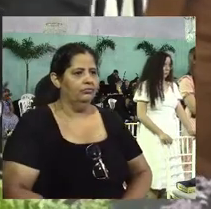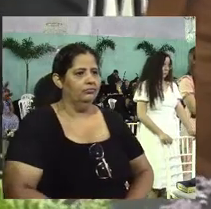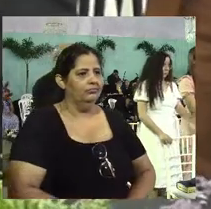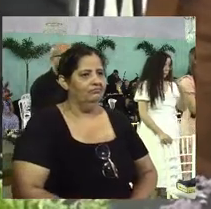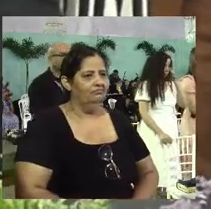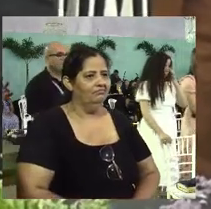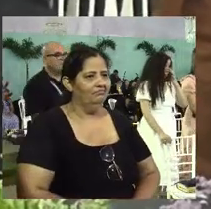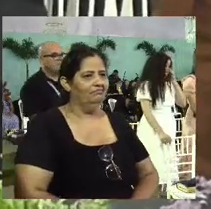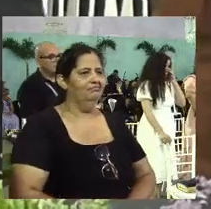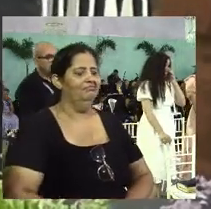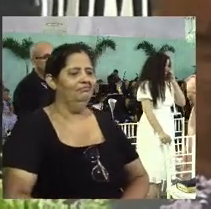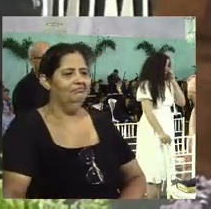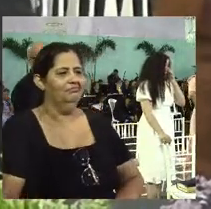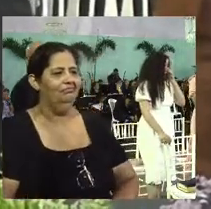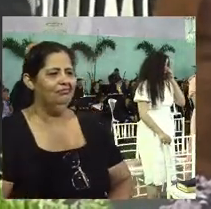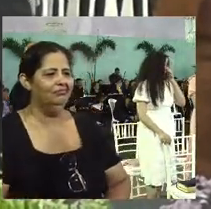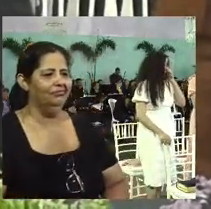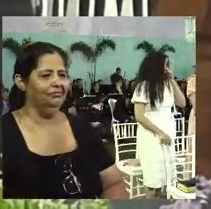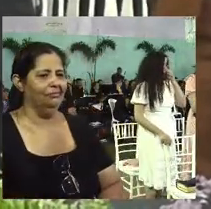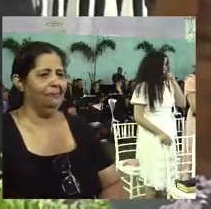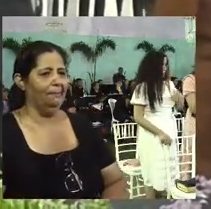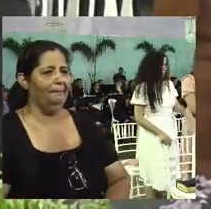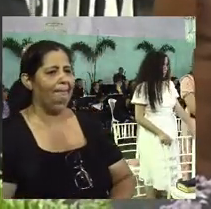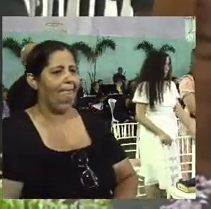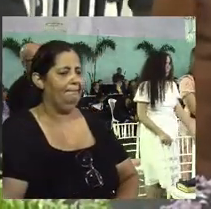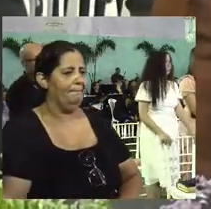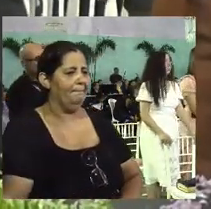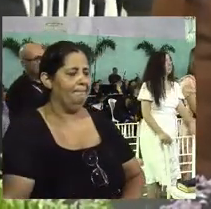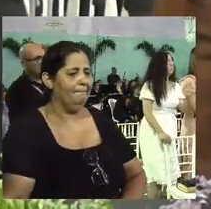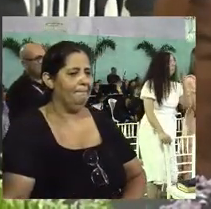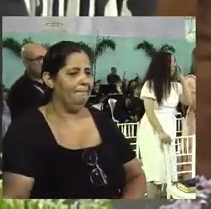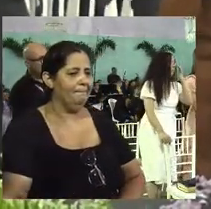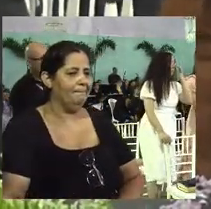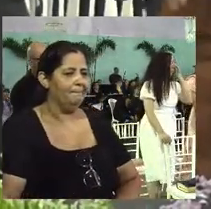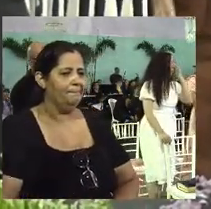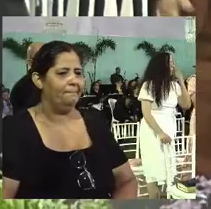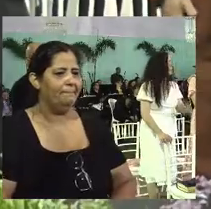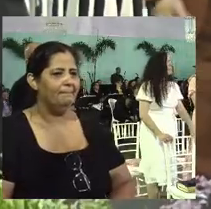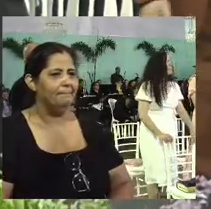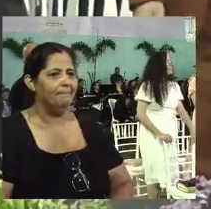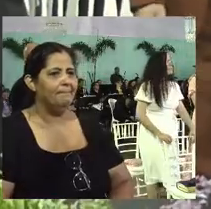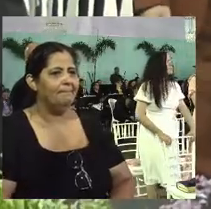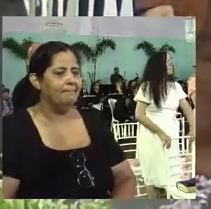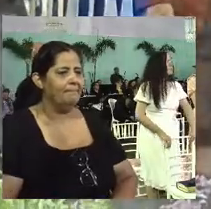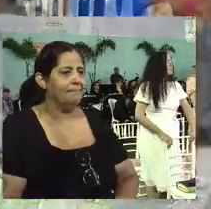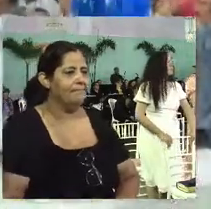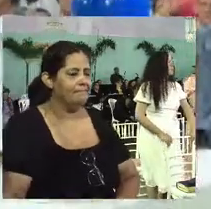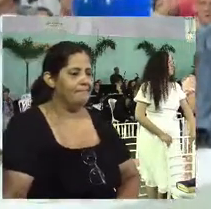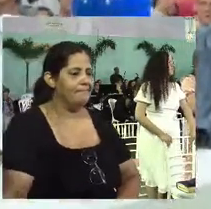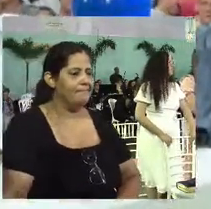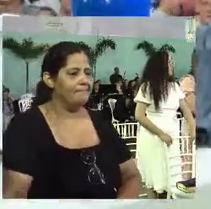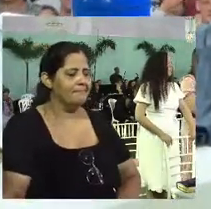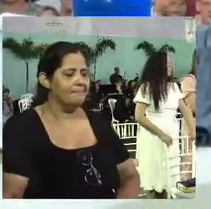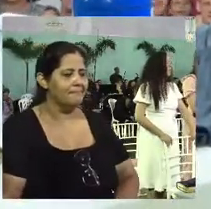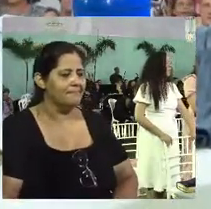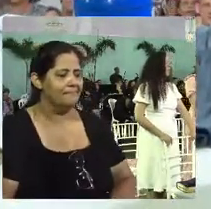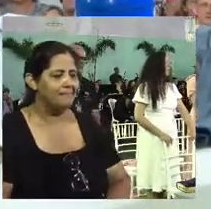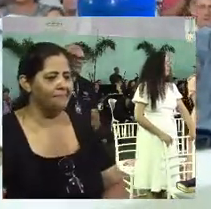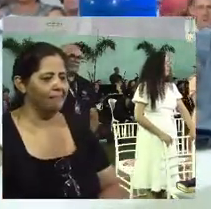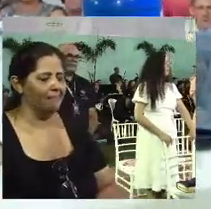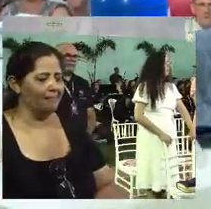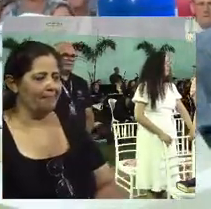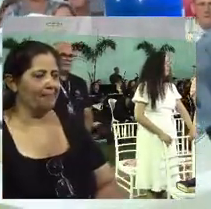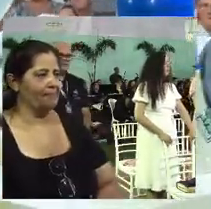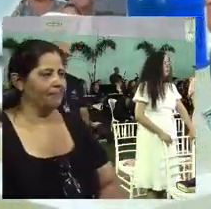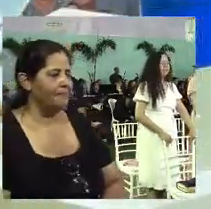meu Deus Olhe para cá olha para cá você não enxergava limpinho assim Mexa o braço mexa a perna pode mexer